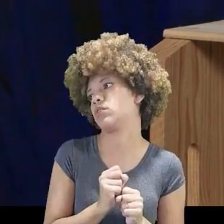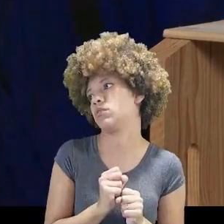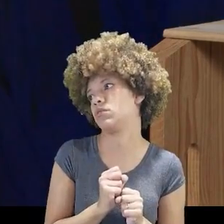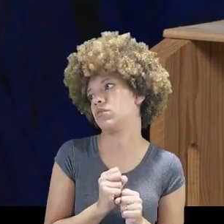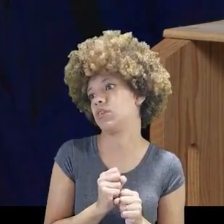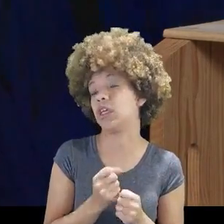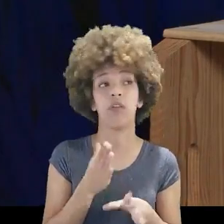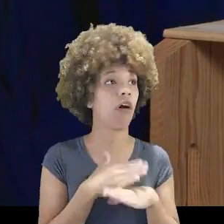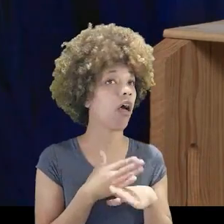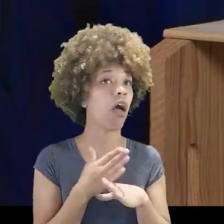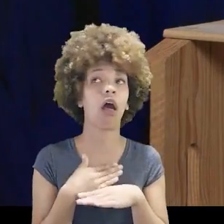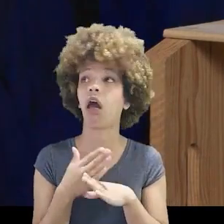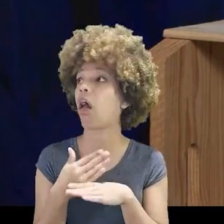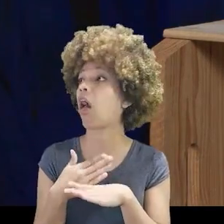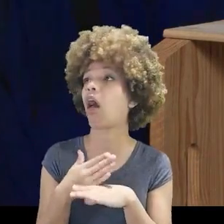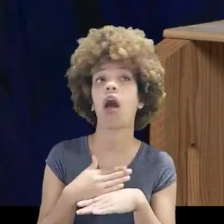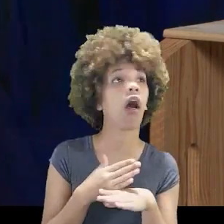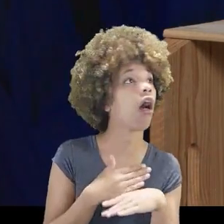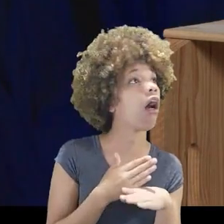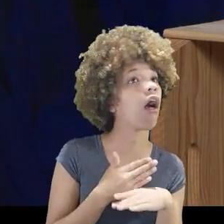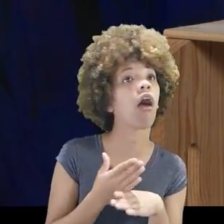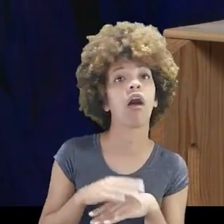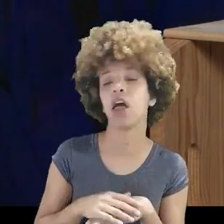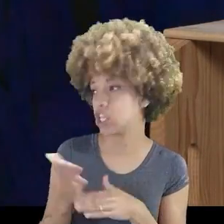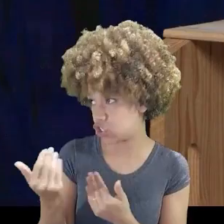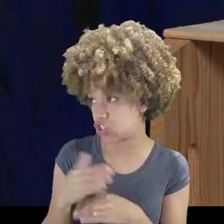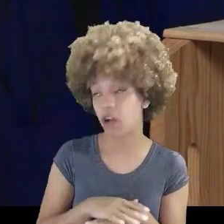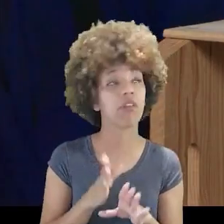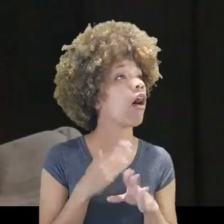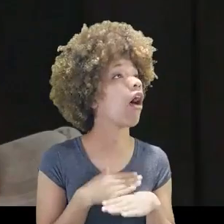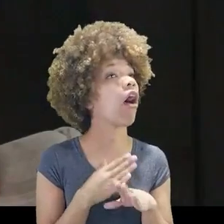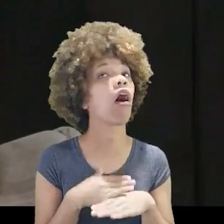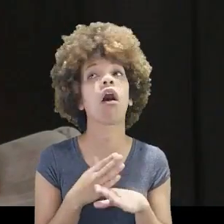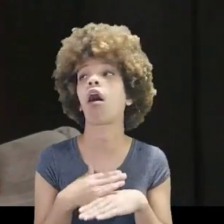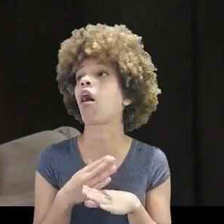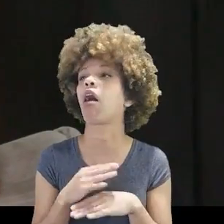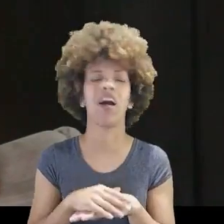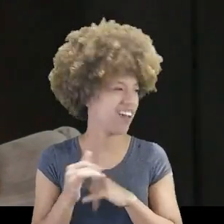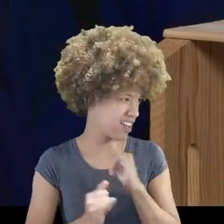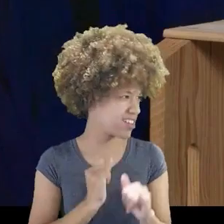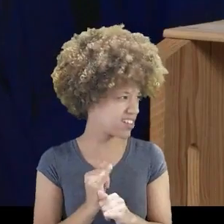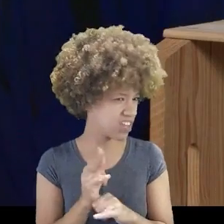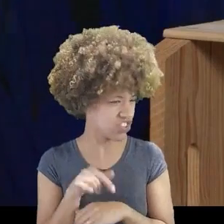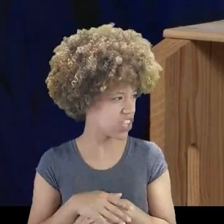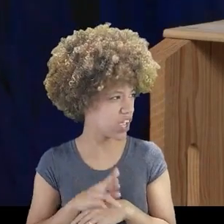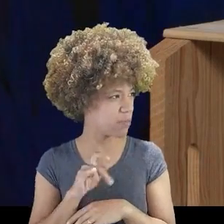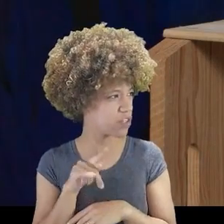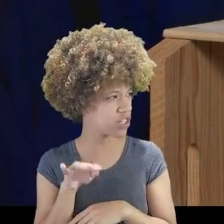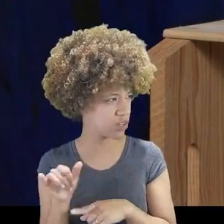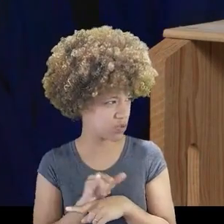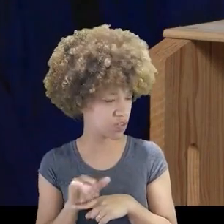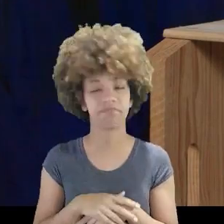e você fica assim ó bobão esses jovens tão assim ó e a internet a coisa de reptiliano